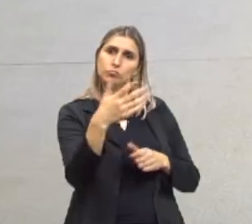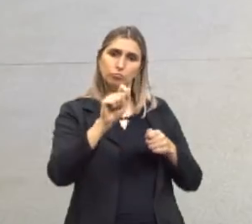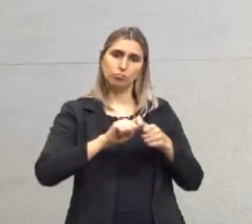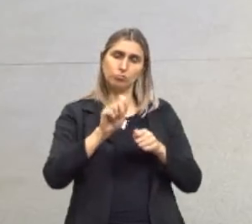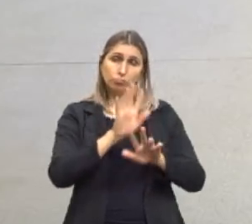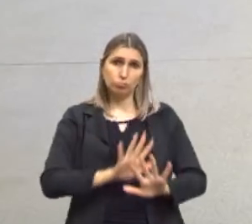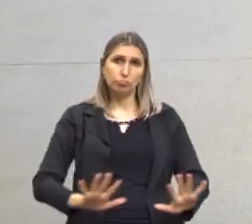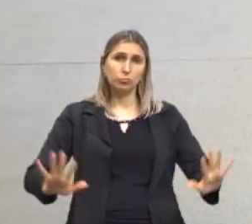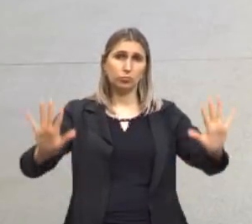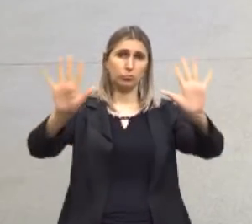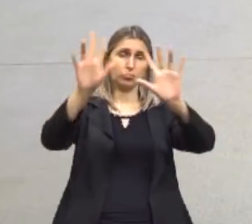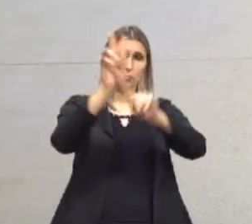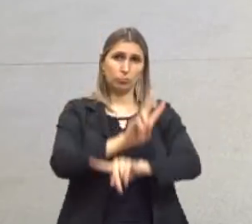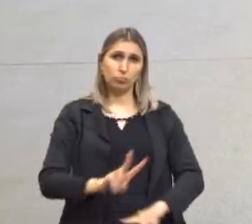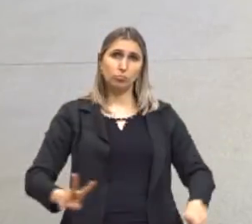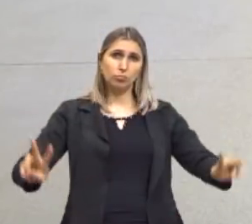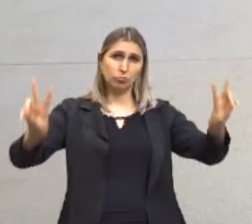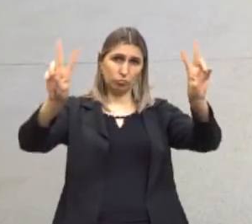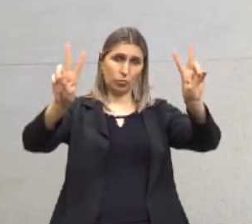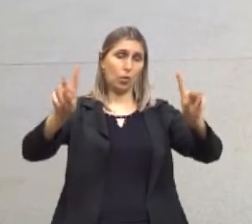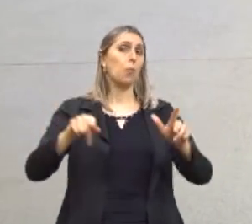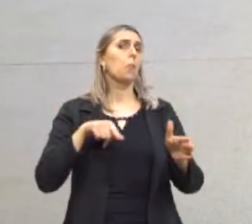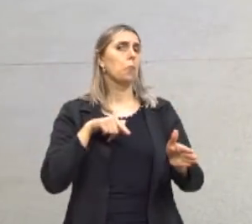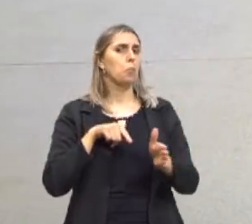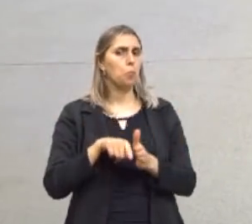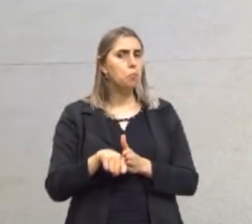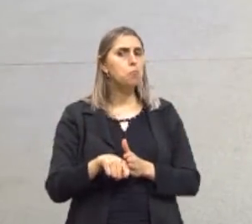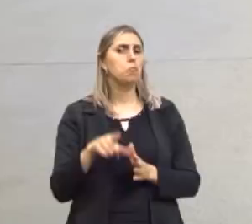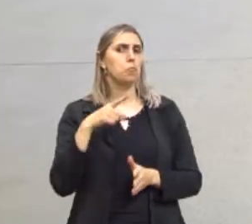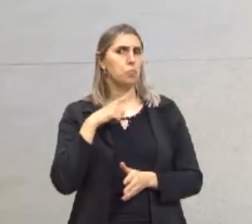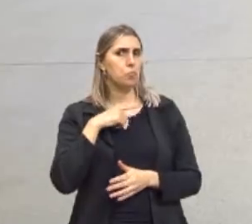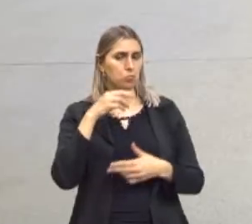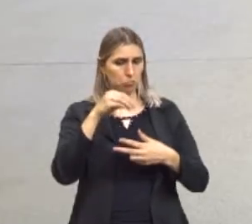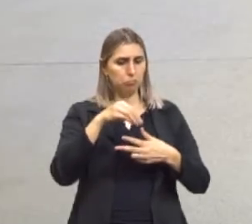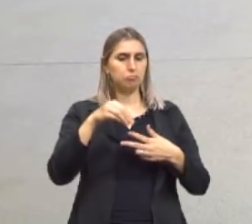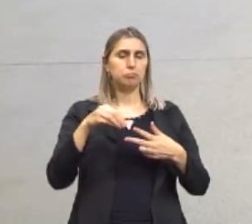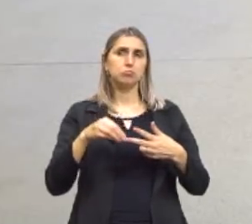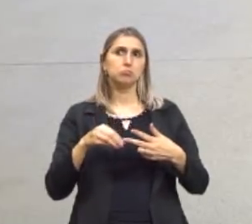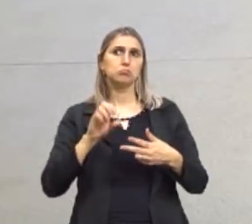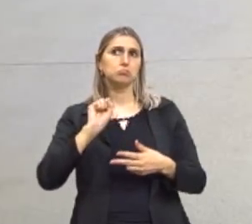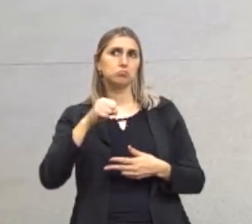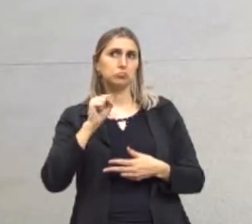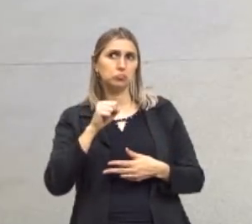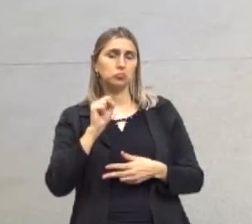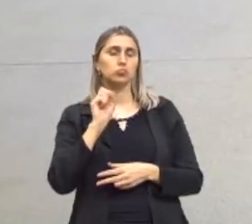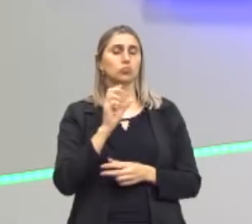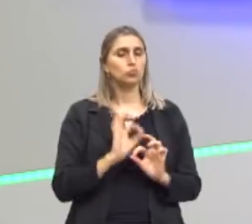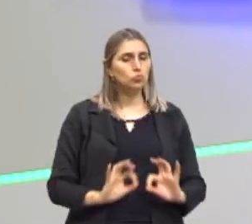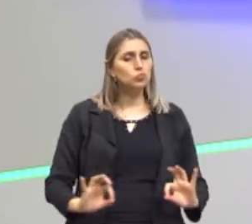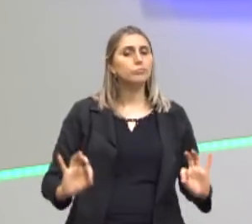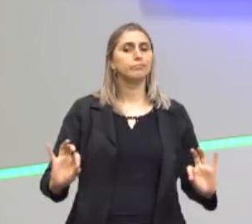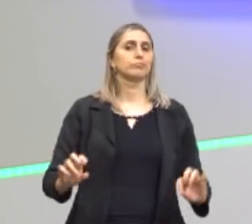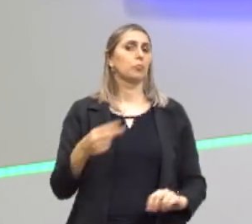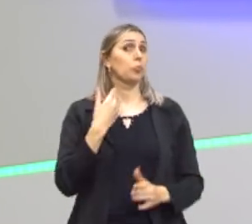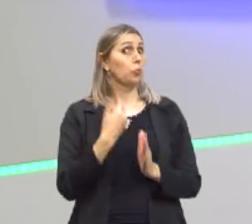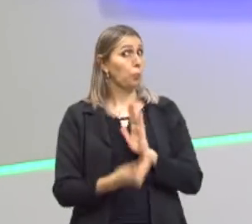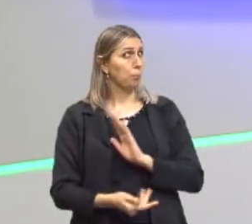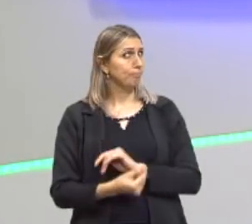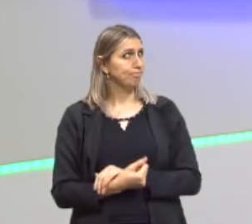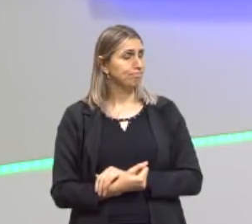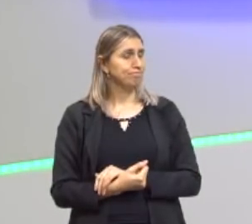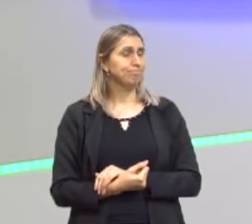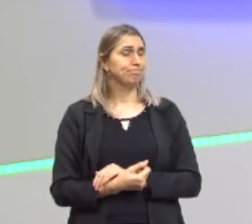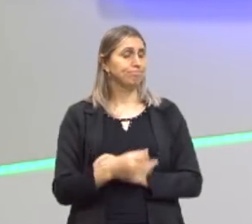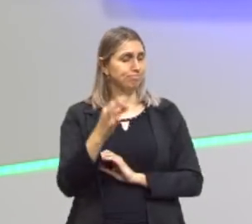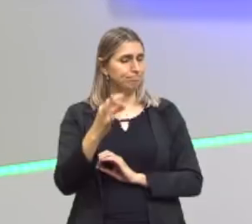campo de visão. Então, é uma questão que pode, né, cair aí no Enem, uma questão simples que a gente não pode perder, né,